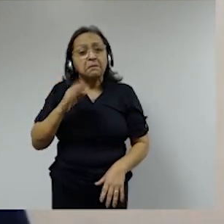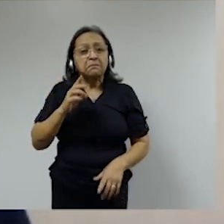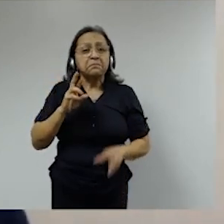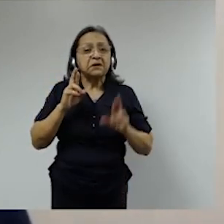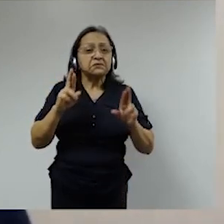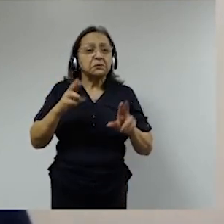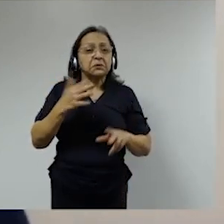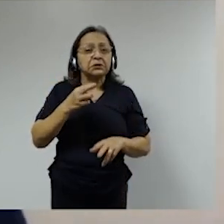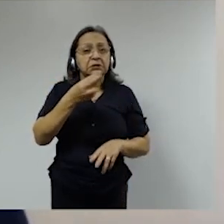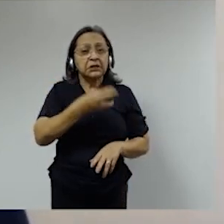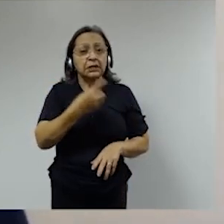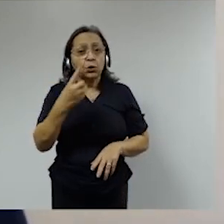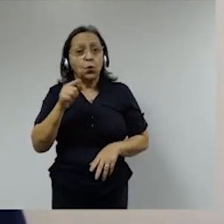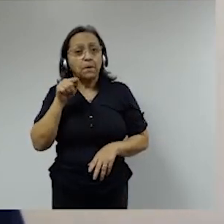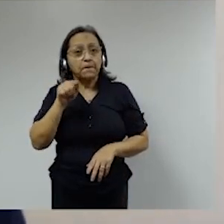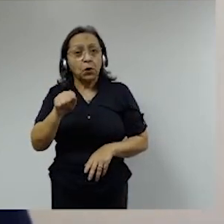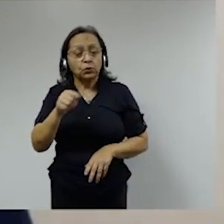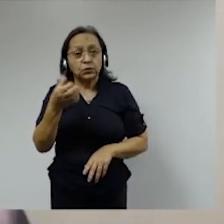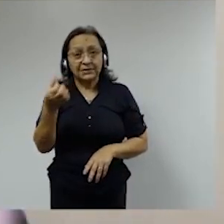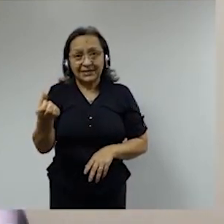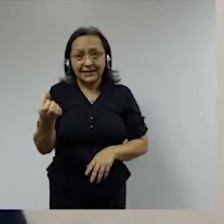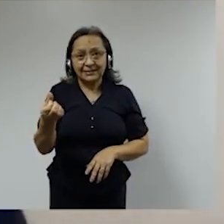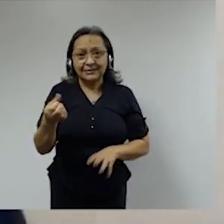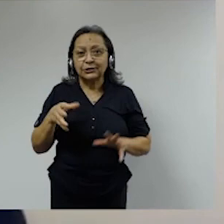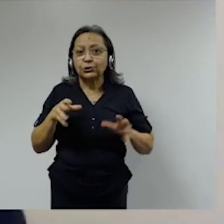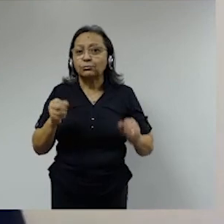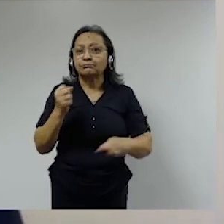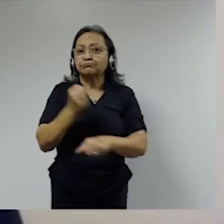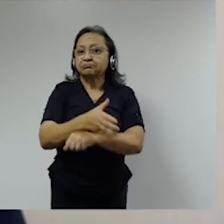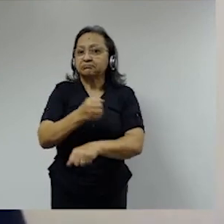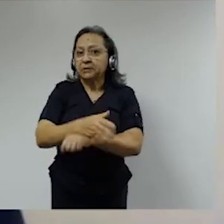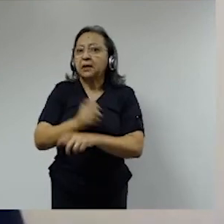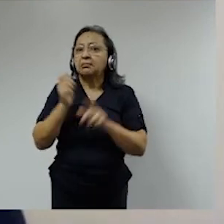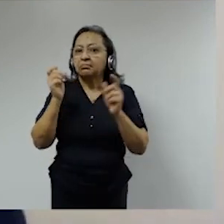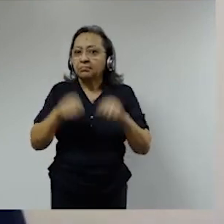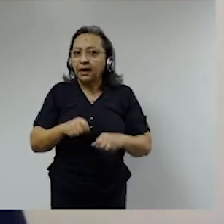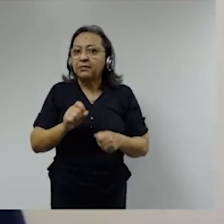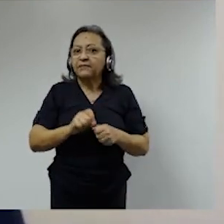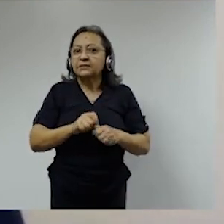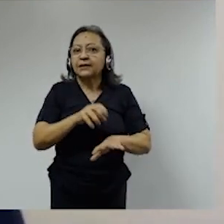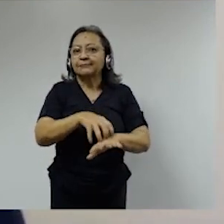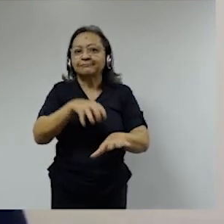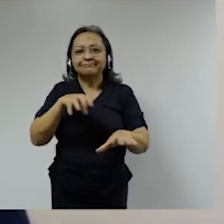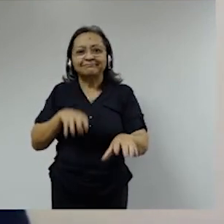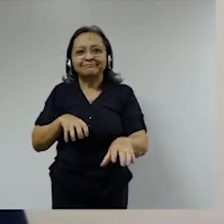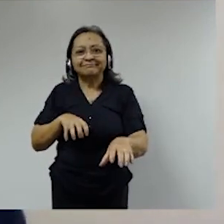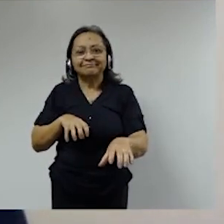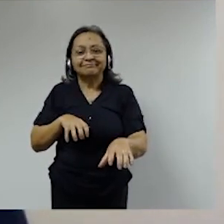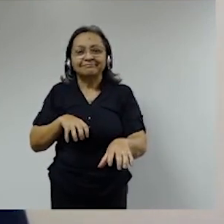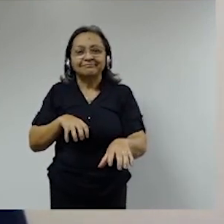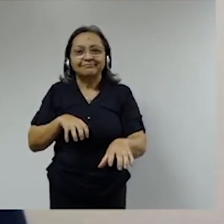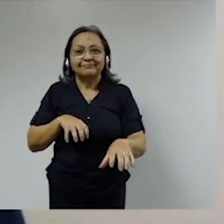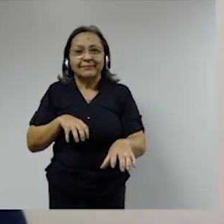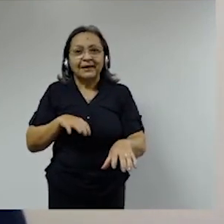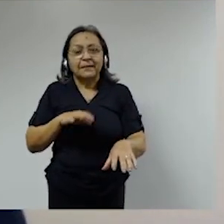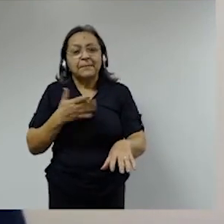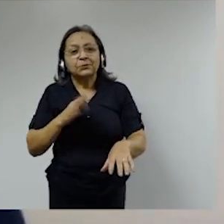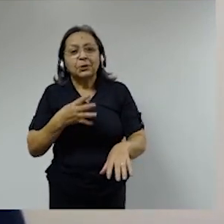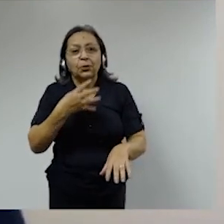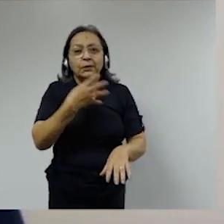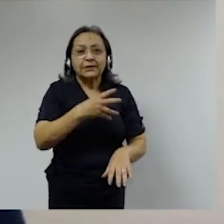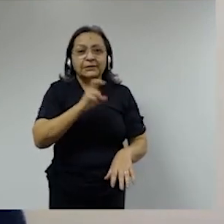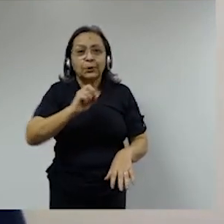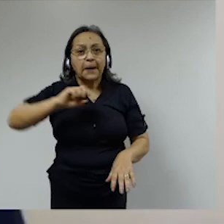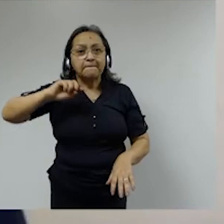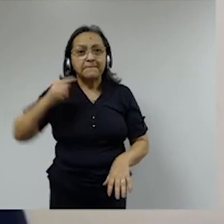31,6% dos empregados, dos empregos, podem ser executados de forma remota. É algo em torno de 450